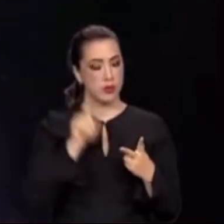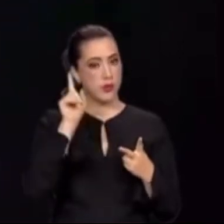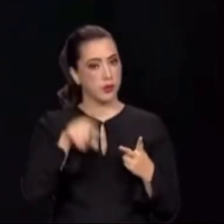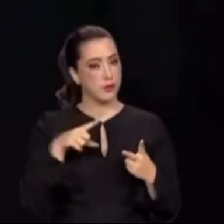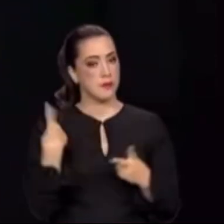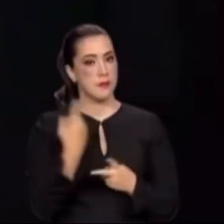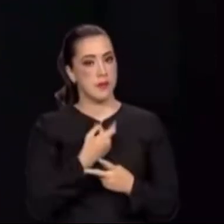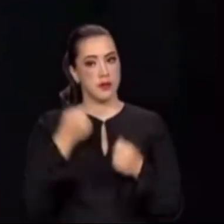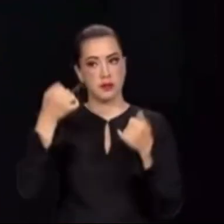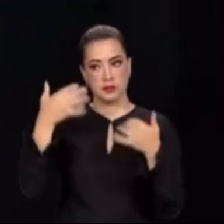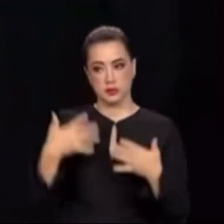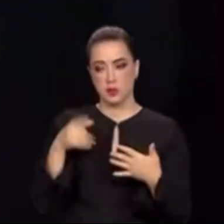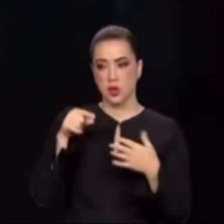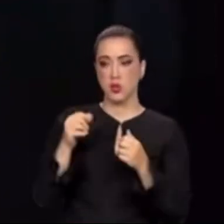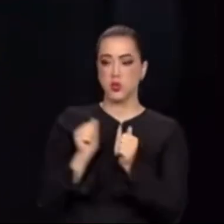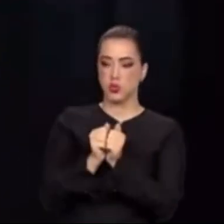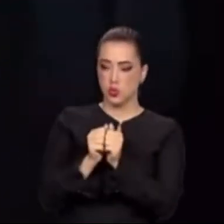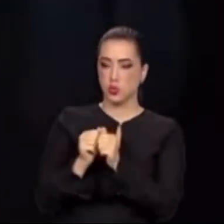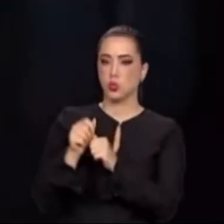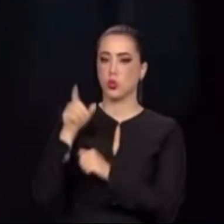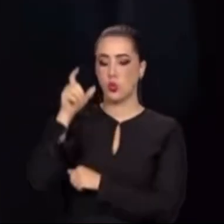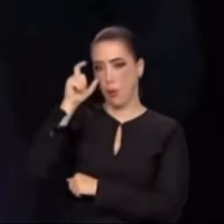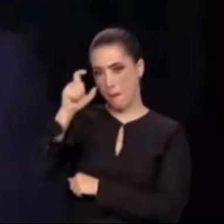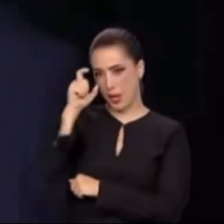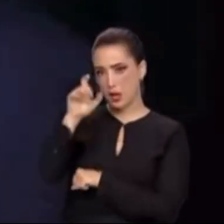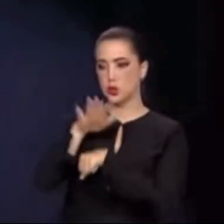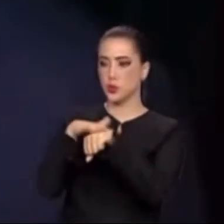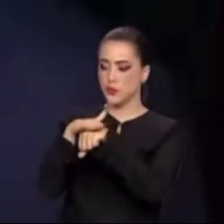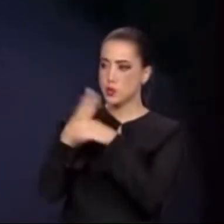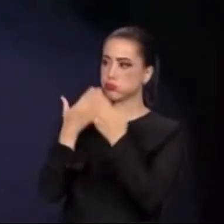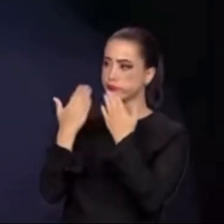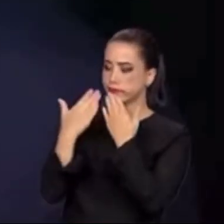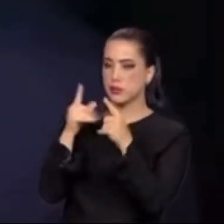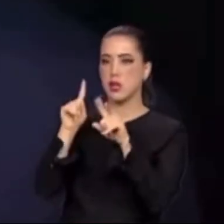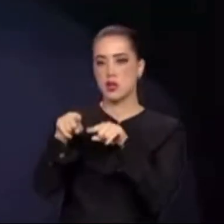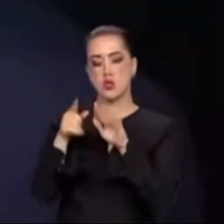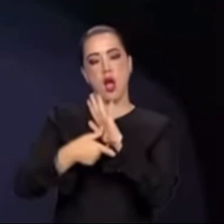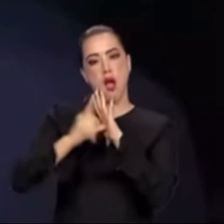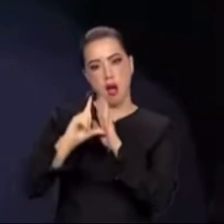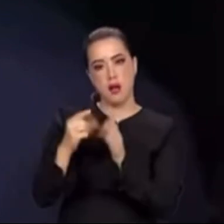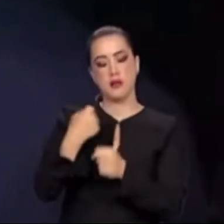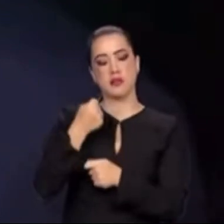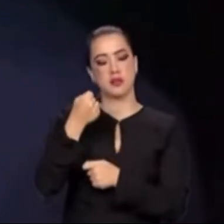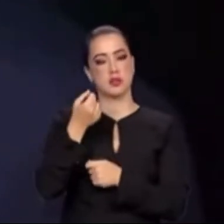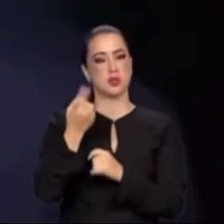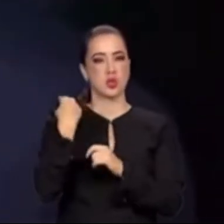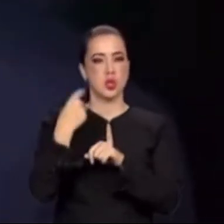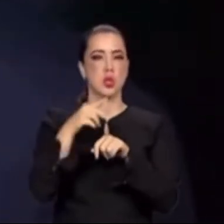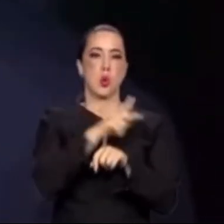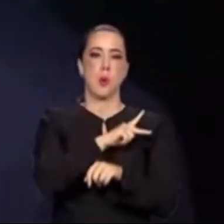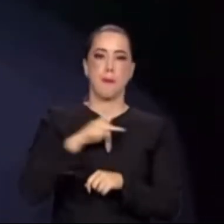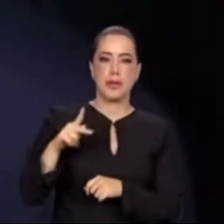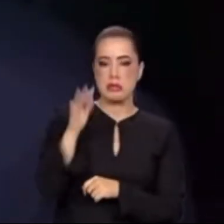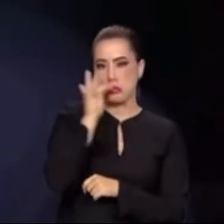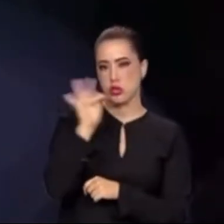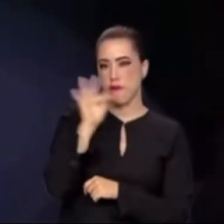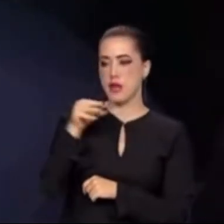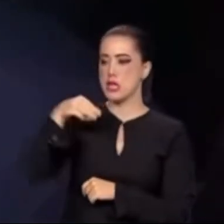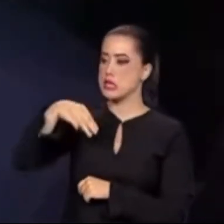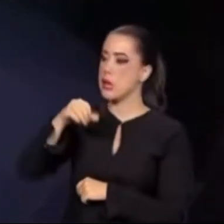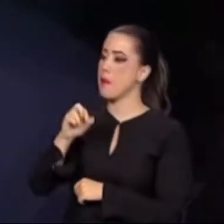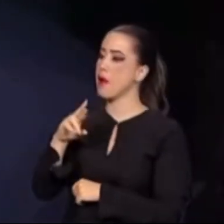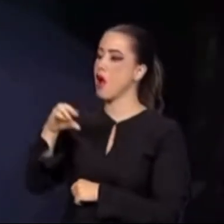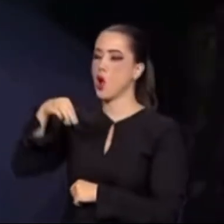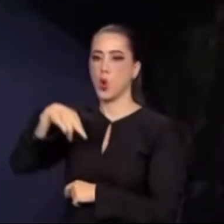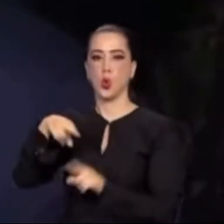É que eu falei com o presidente Biden o que eu já tinha falado ao presidente Macron, o que eu já tinha falado